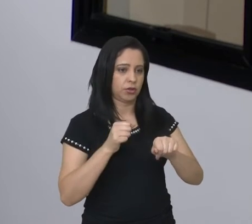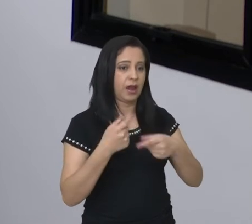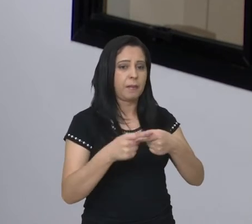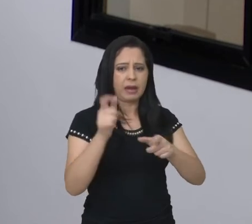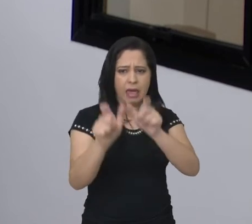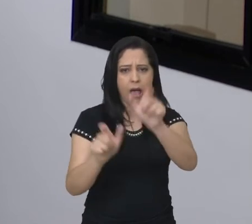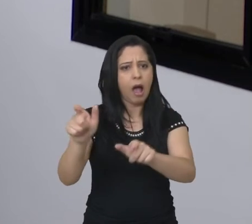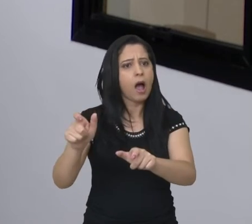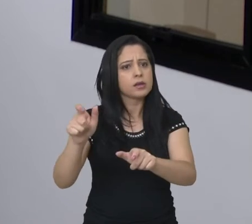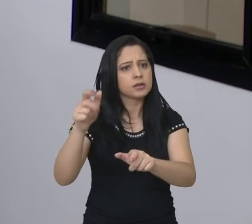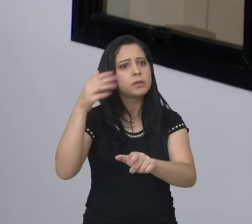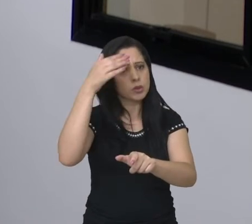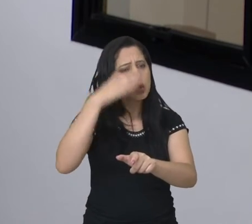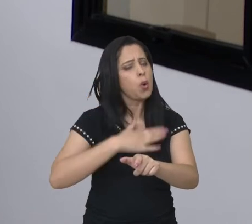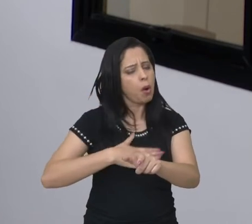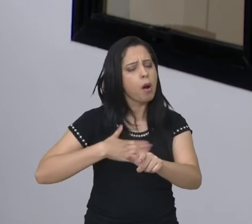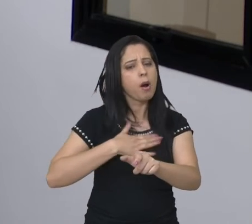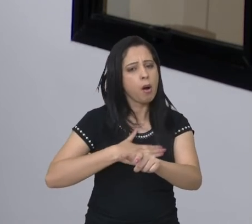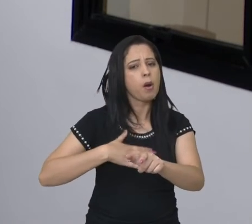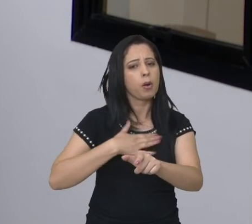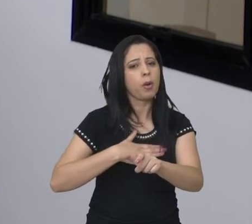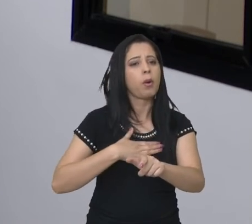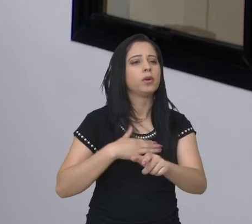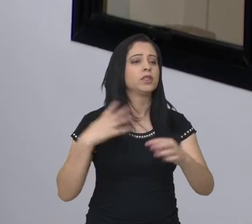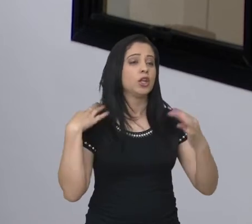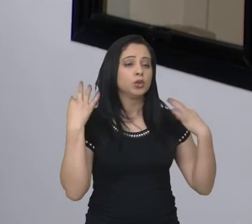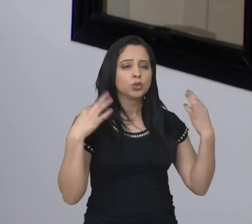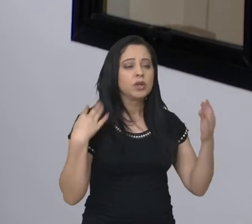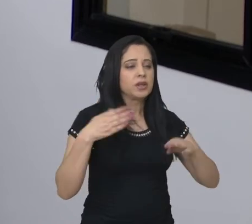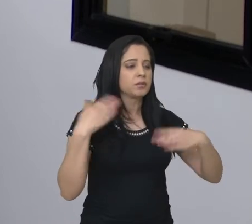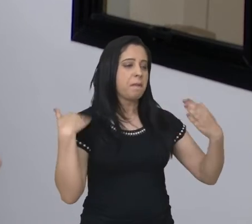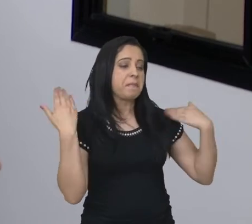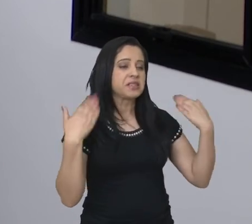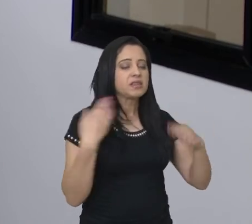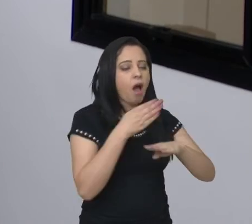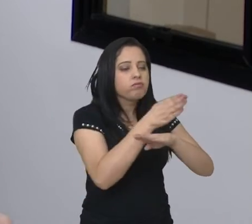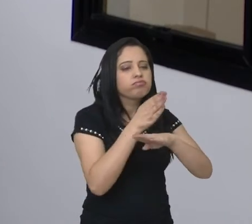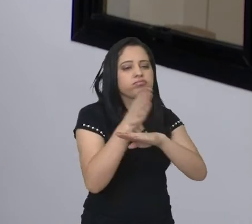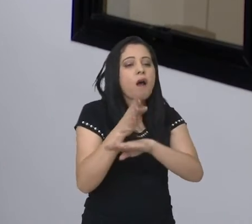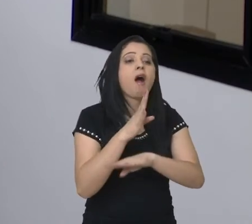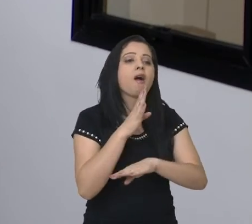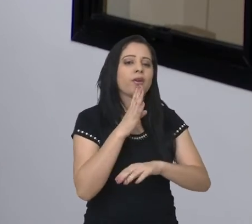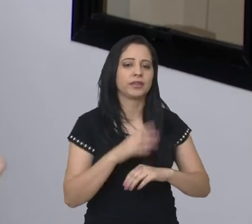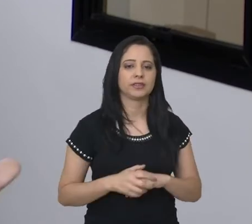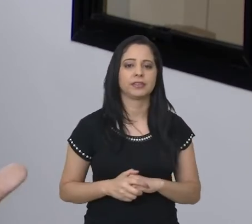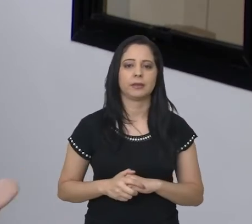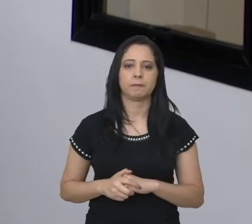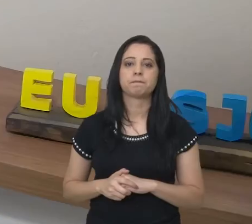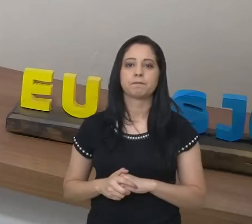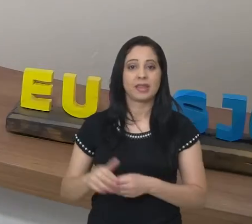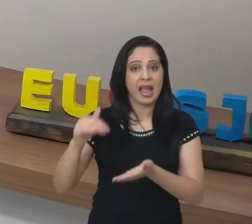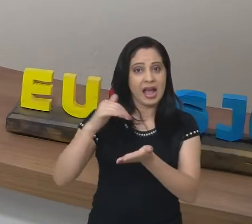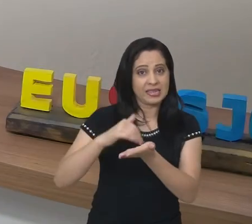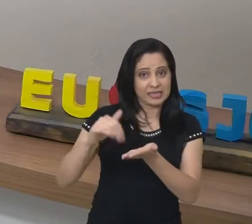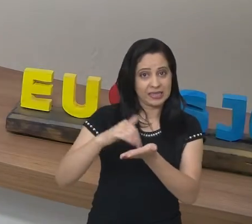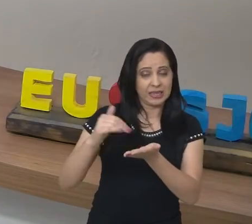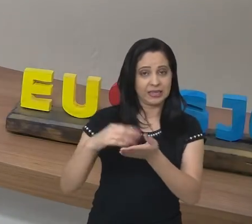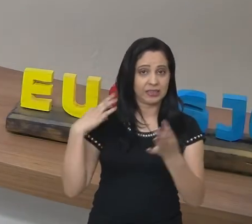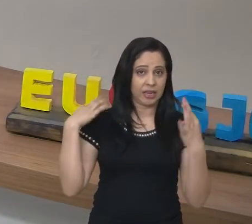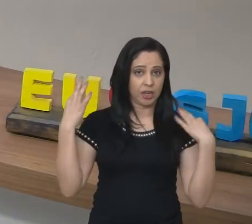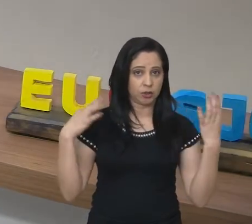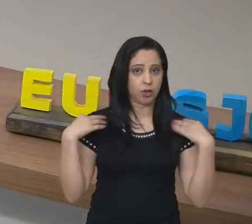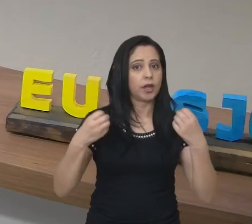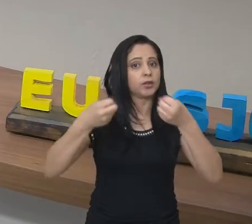que são úteis, né, e que as pessoas gostam nessa dinâmica do turismo, de fazer turismo na cidade. A Diretoria